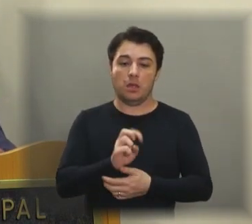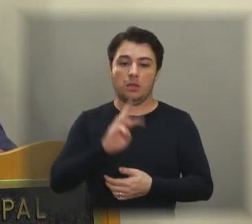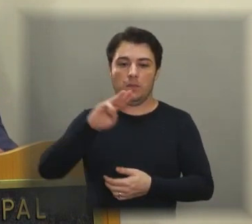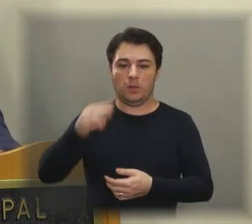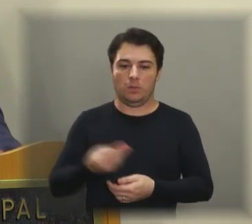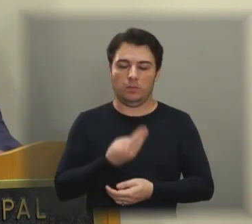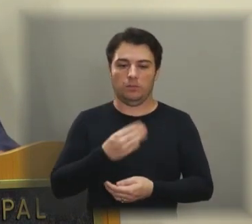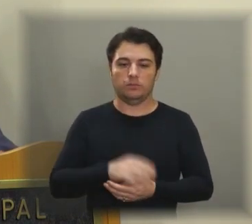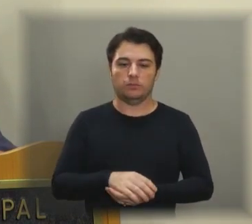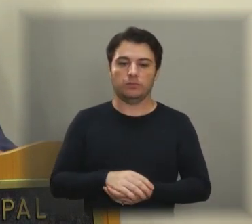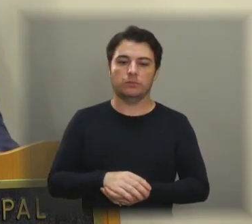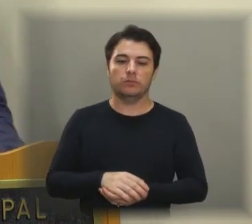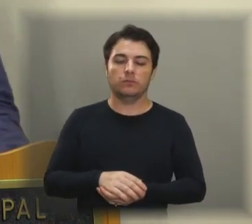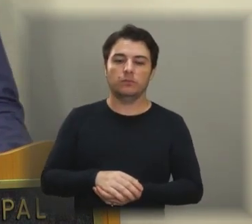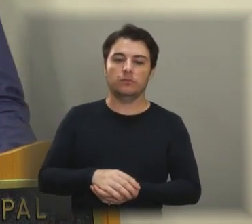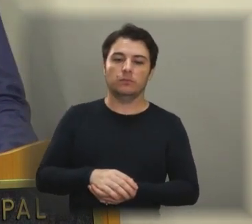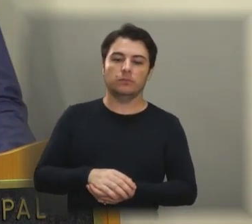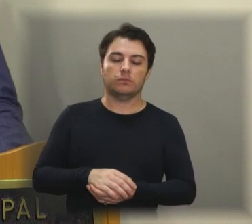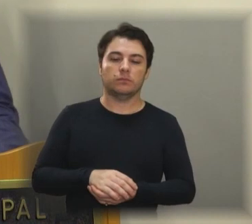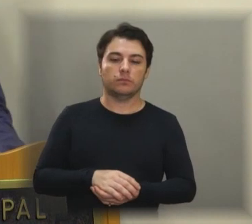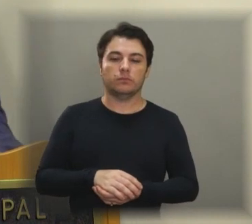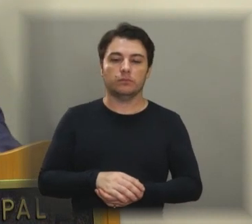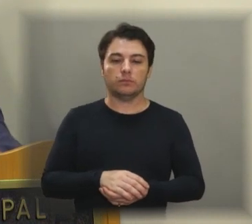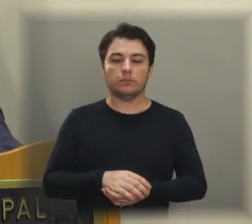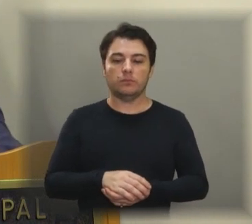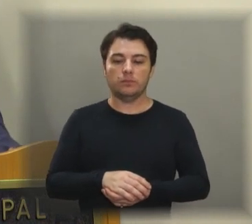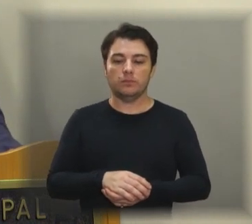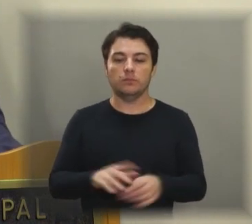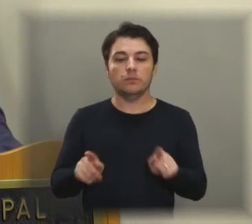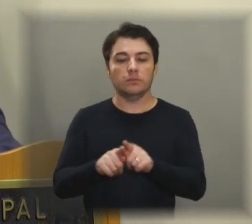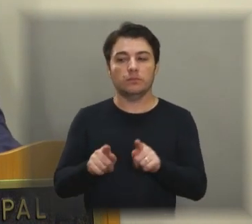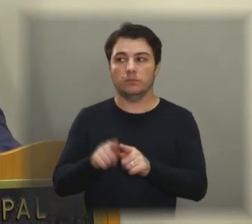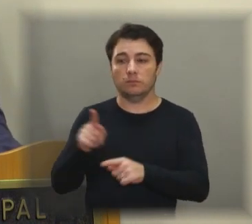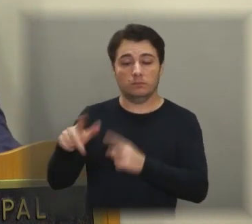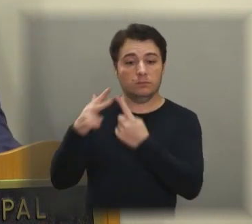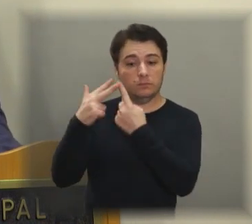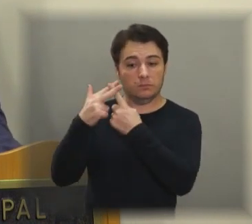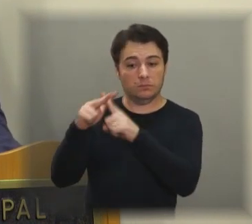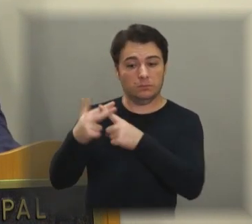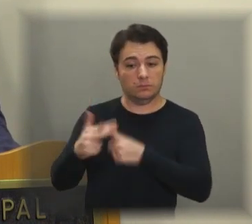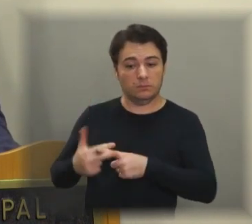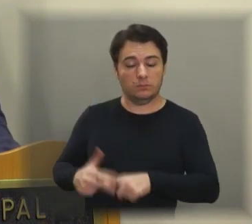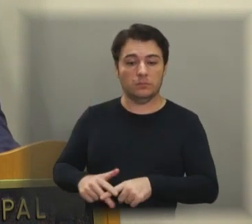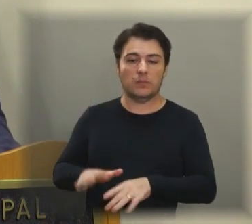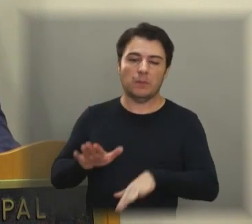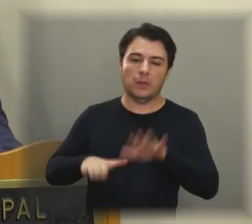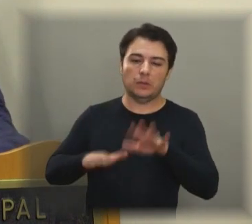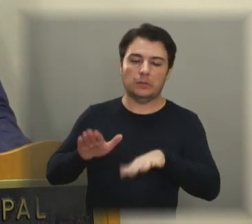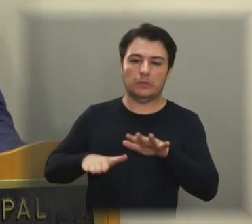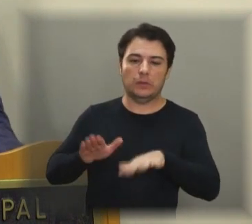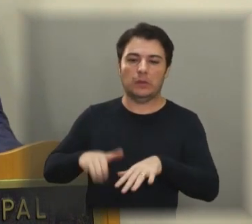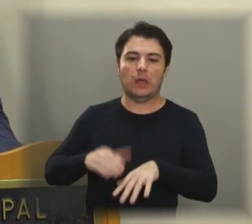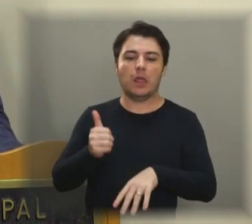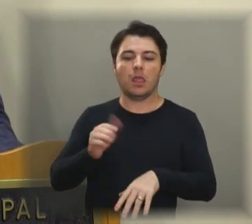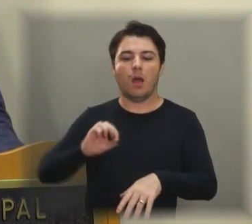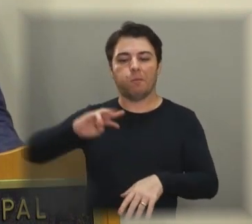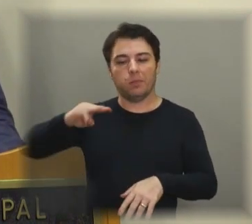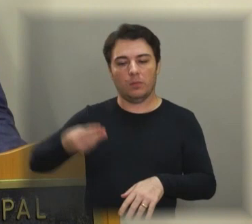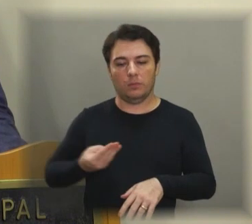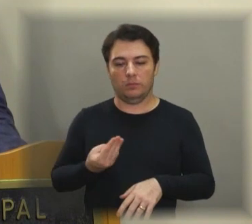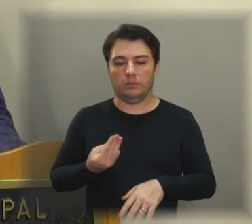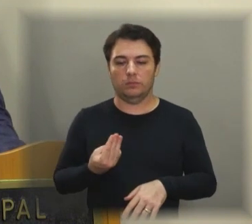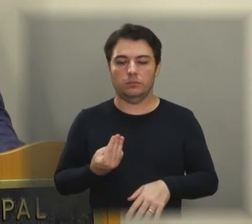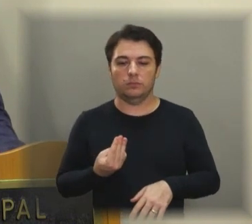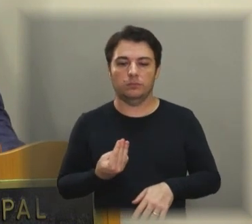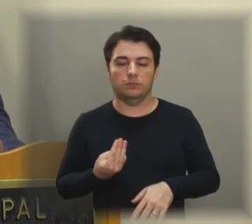milhões e em manutenção é aproximadamente os outros 10 milhões